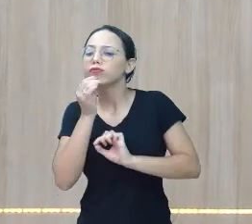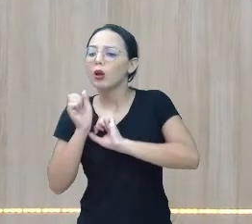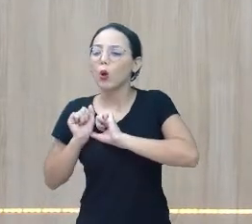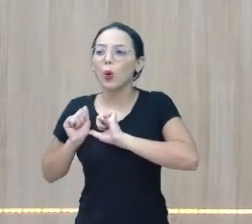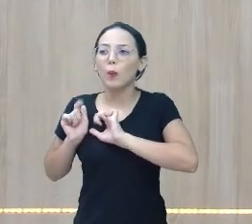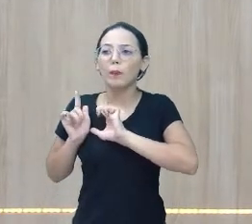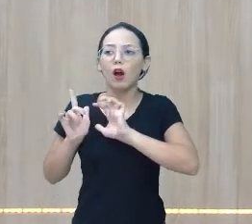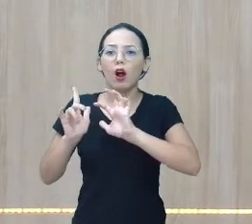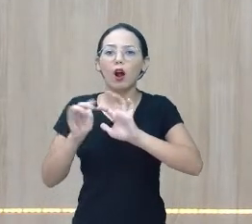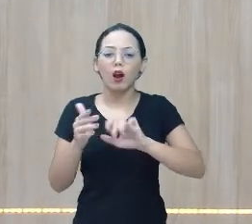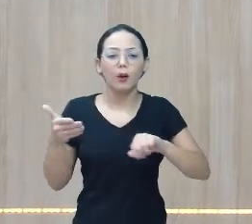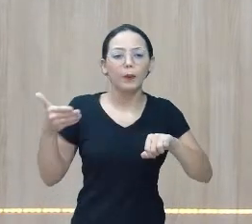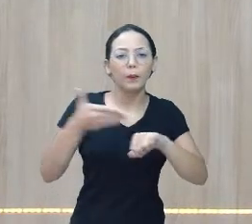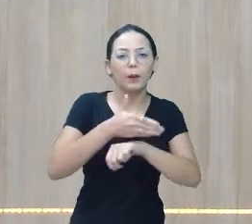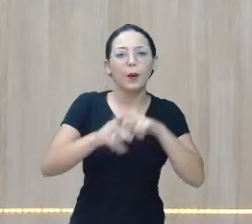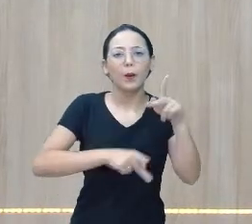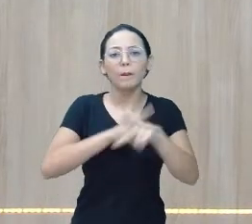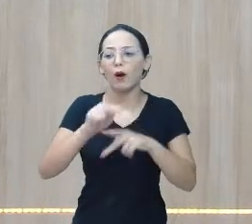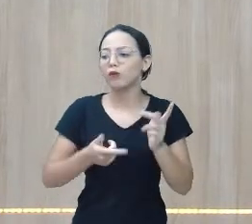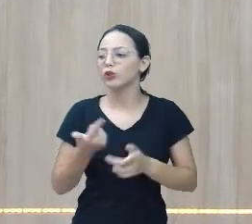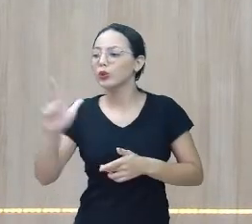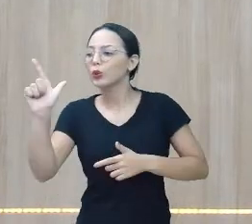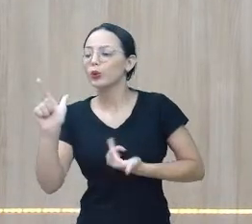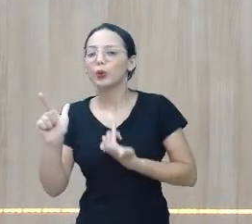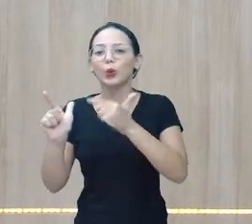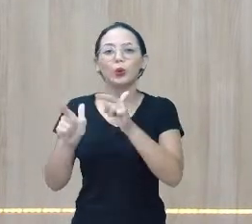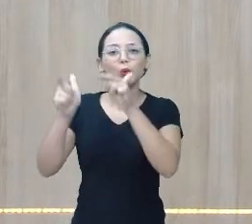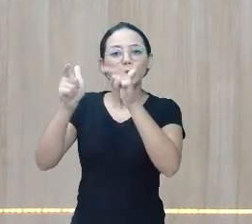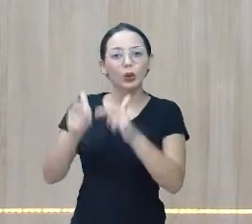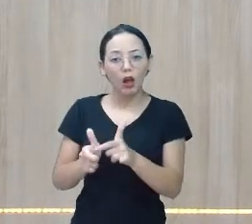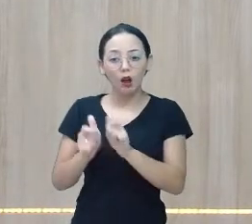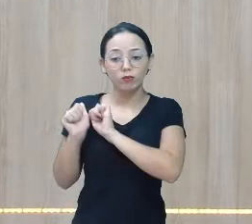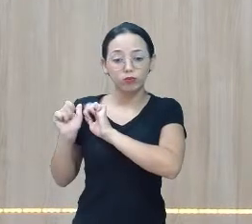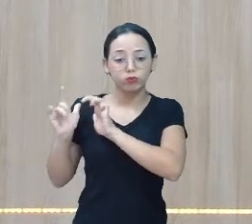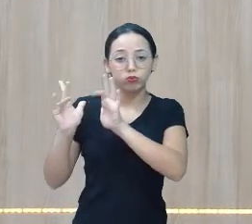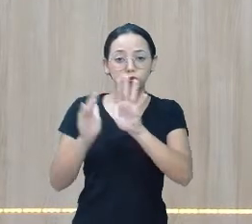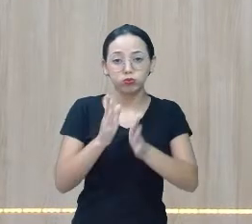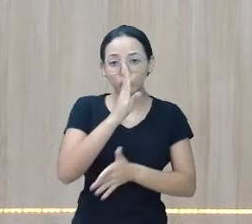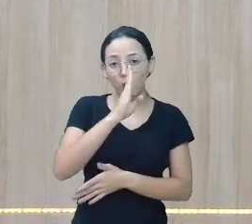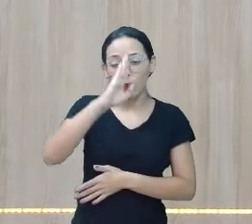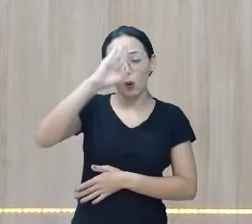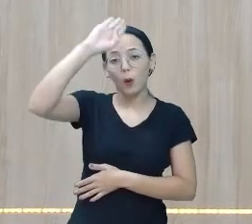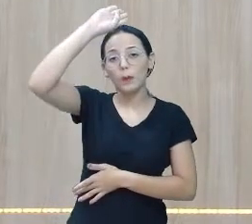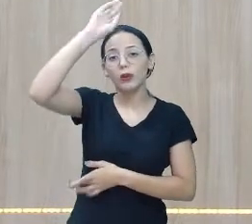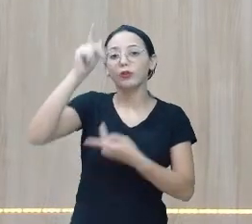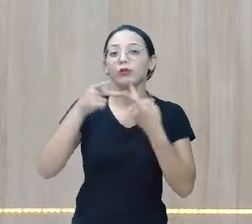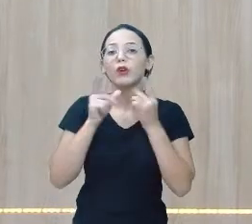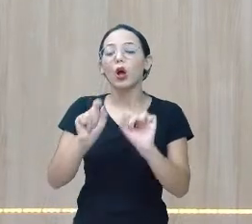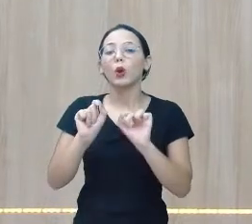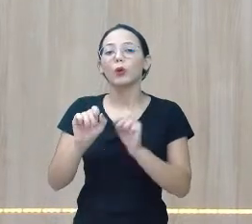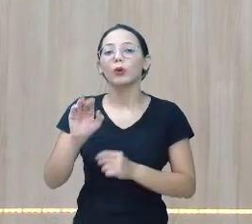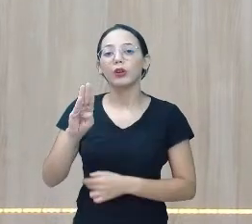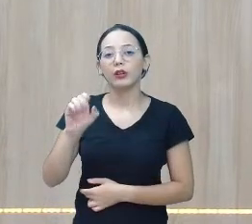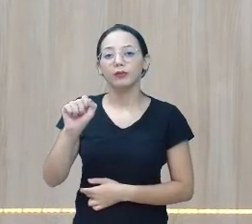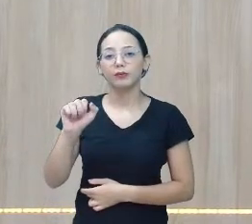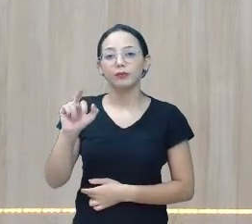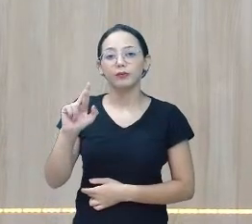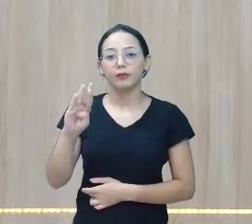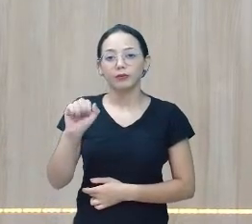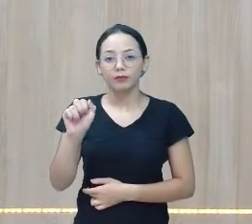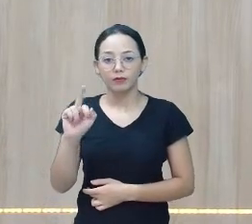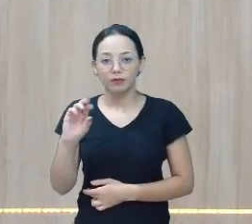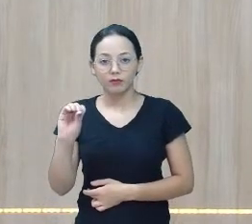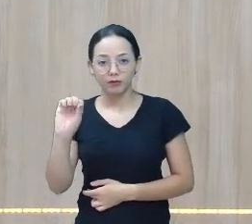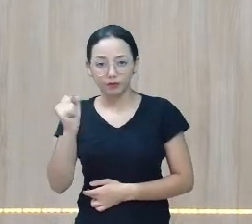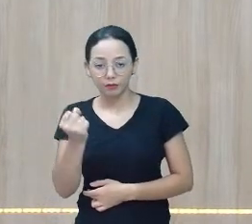invasão de povos estrangeiros. Povos que os romanos vão chamar de bárbaros. Ou seja, a